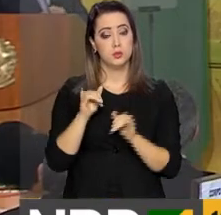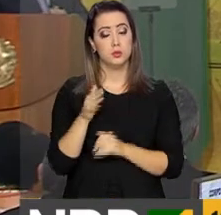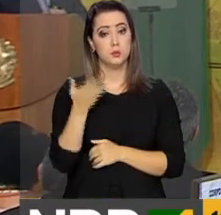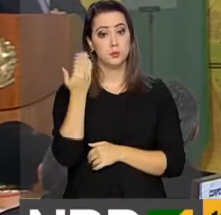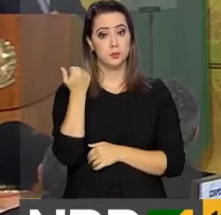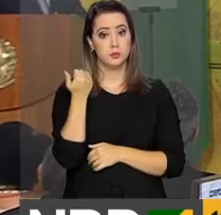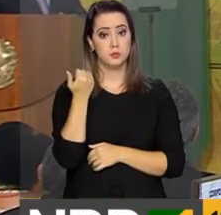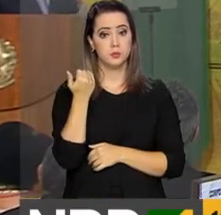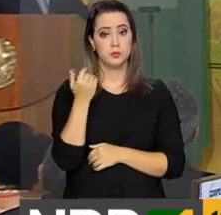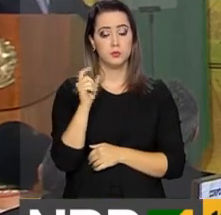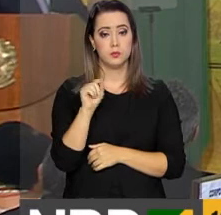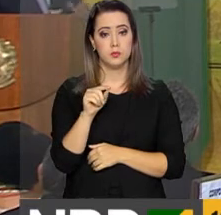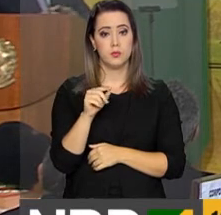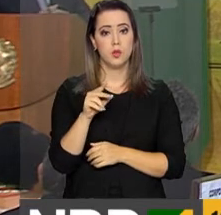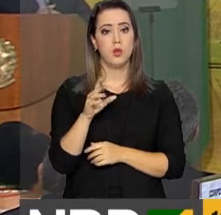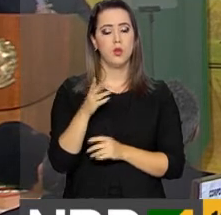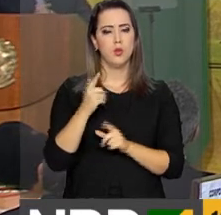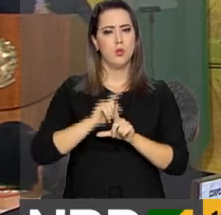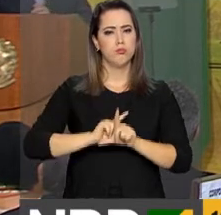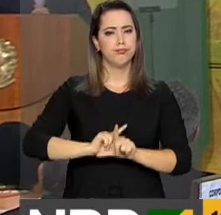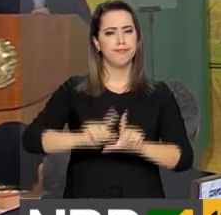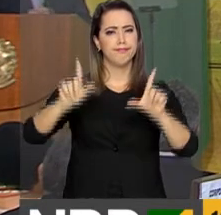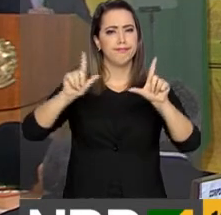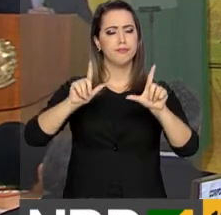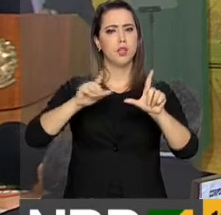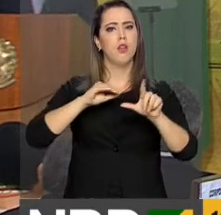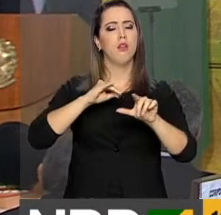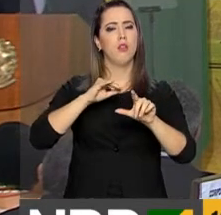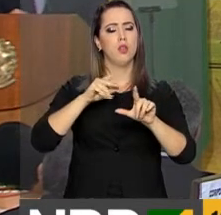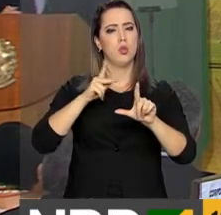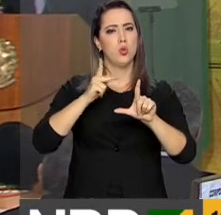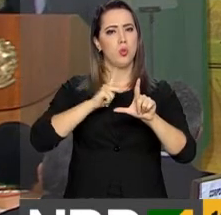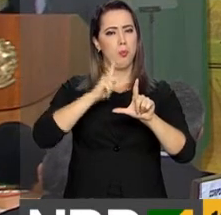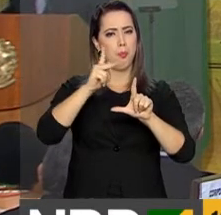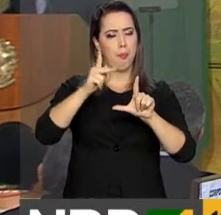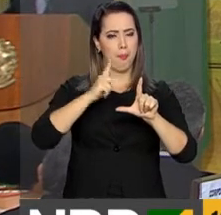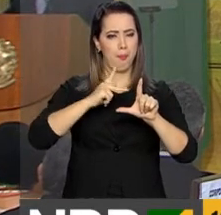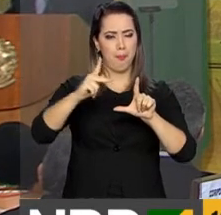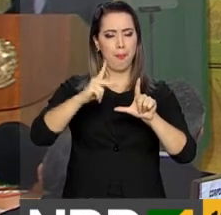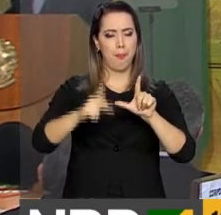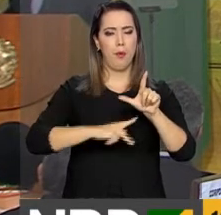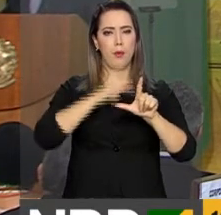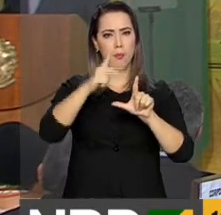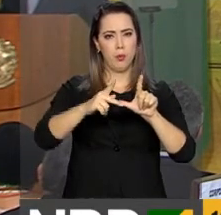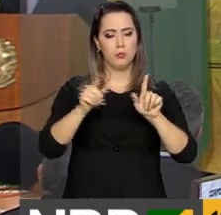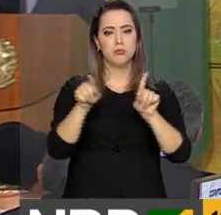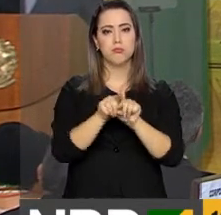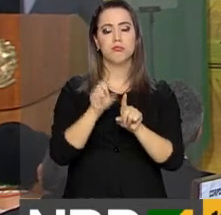no PowerPoint do Novak. E nós estamos realmente